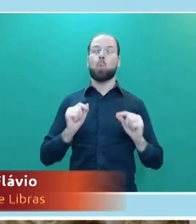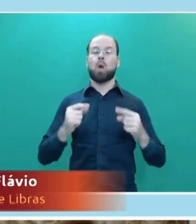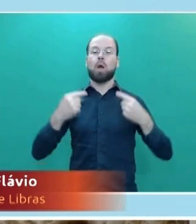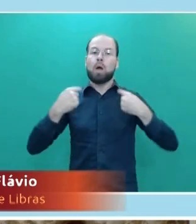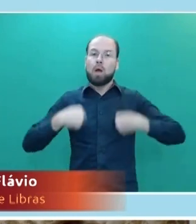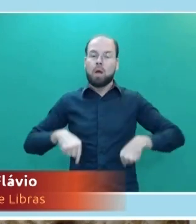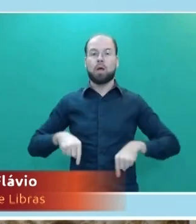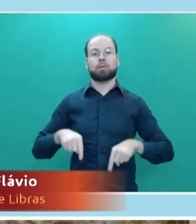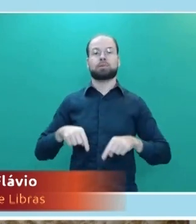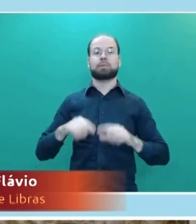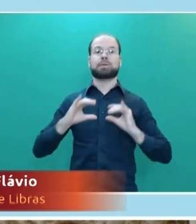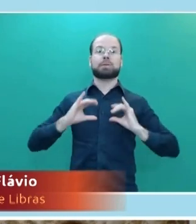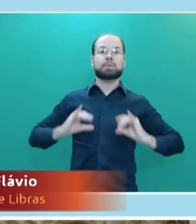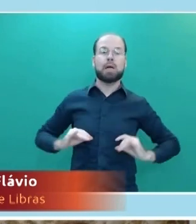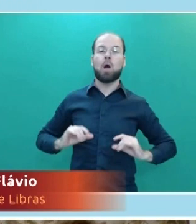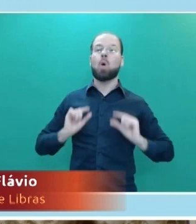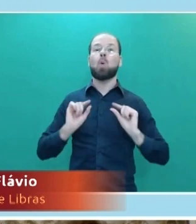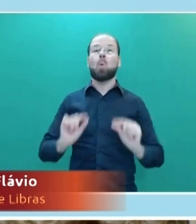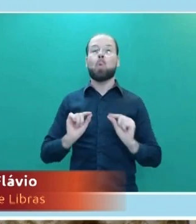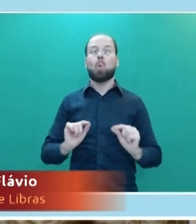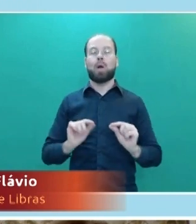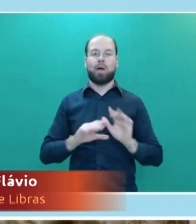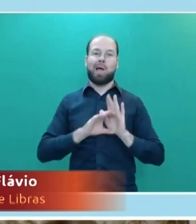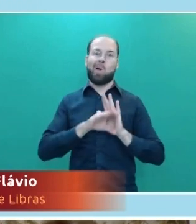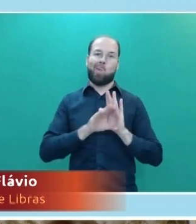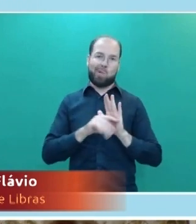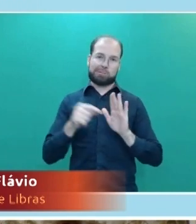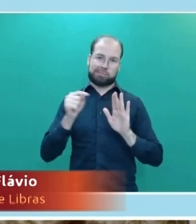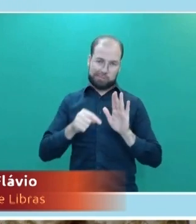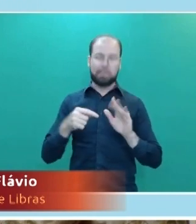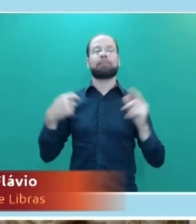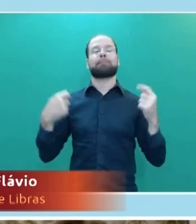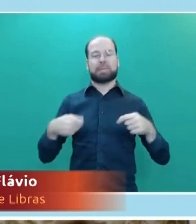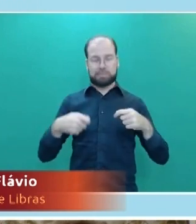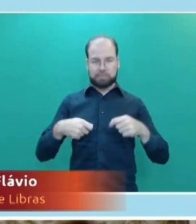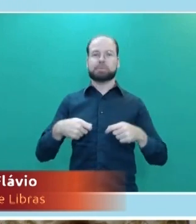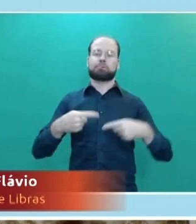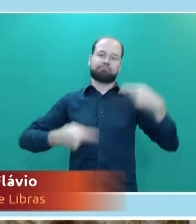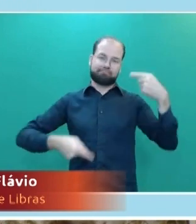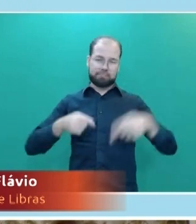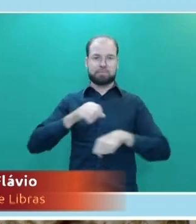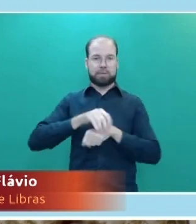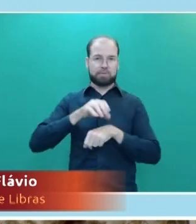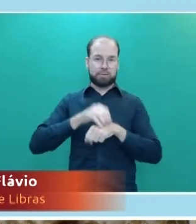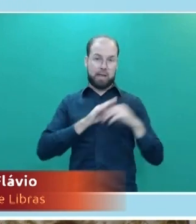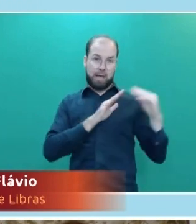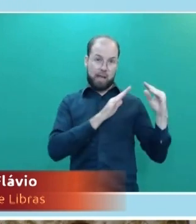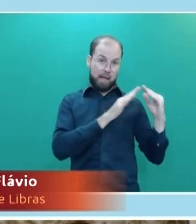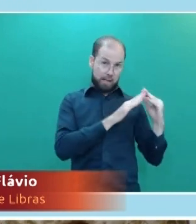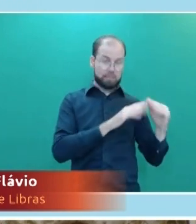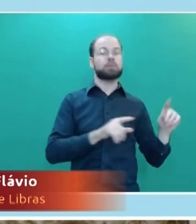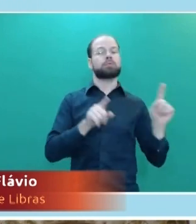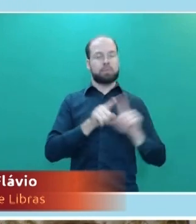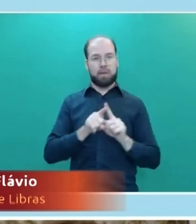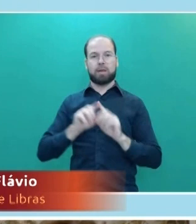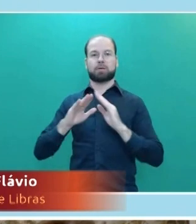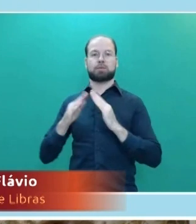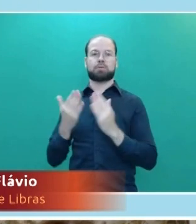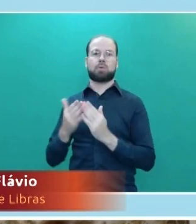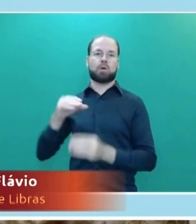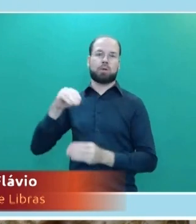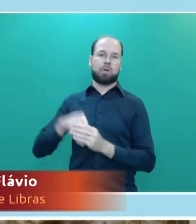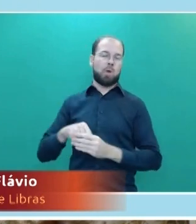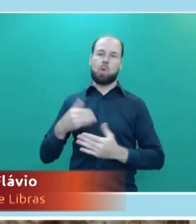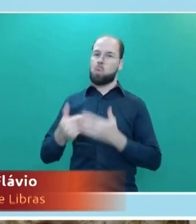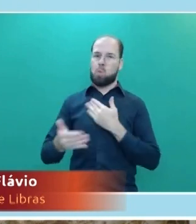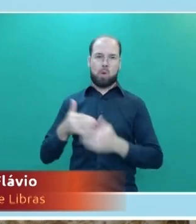ser cidadão. Acho que essas coisas precisam ser discutidas, sim, em casa, mas principalmente nas escolas, em todos os seus níveis.